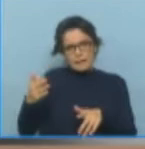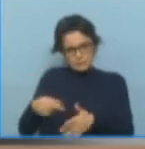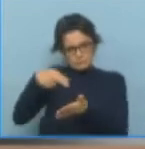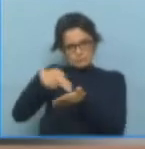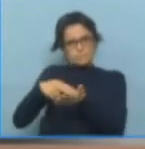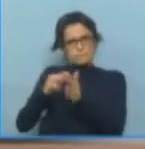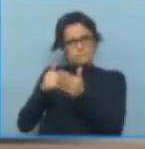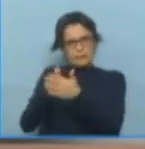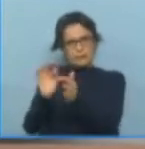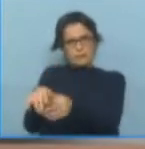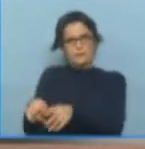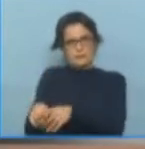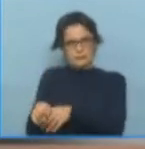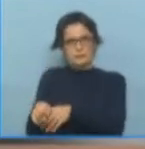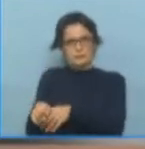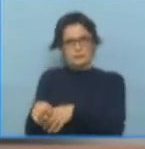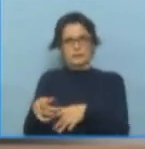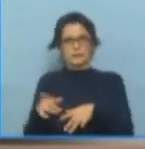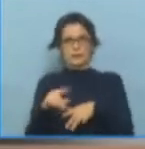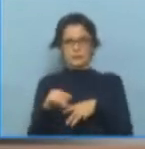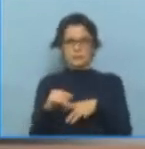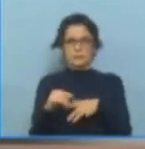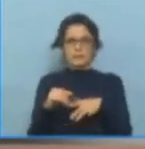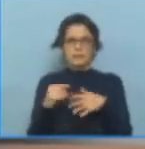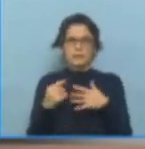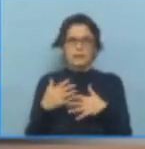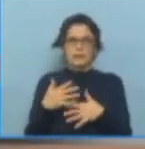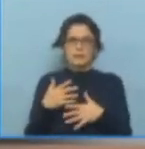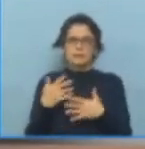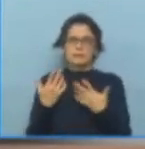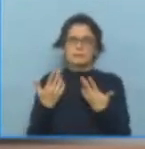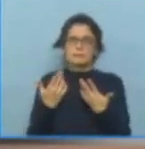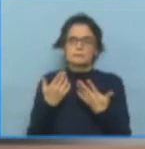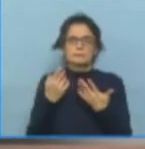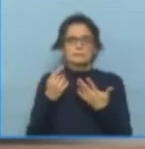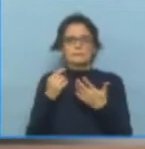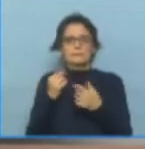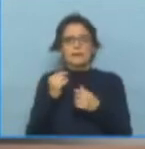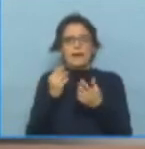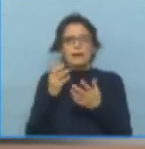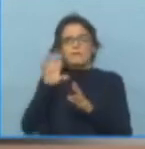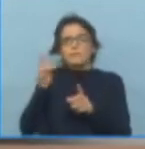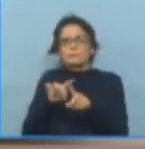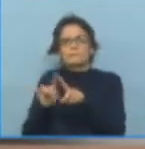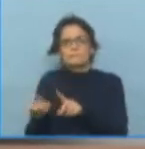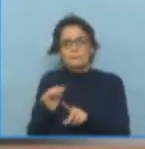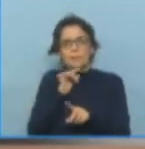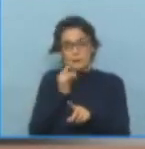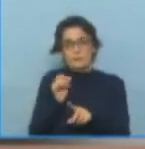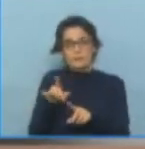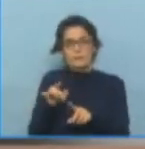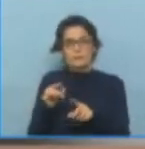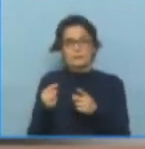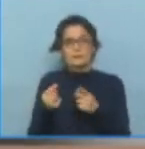às vezes com as pessoas, o receber a reconciliação de outras pessoas, o perdoar e o ser perdoado. Há muitos dinamismos que é necessário despertar